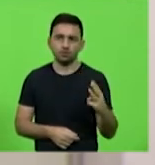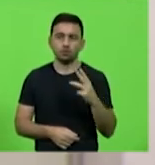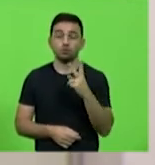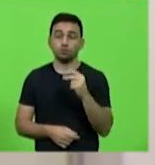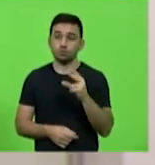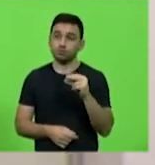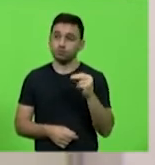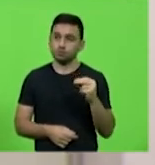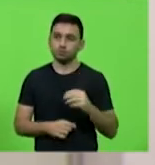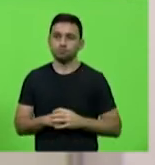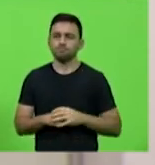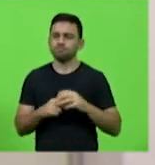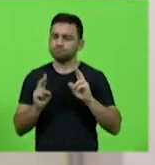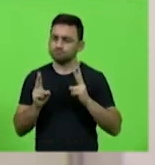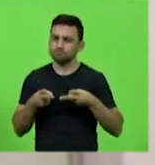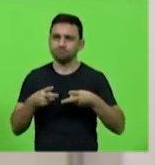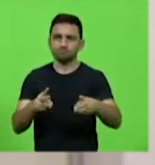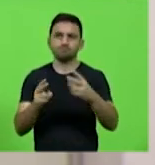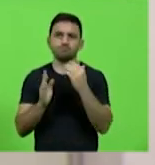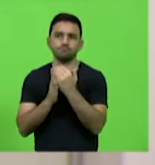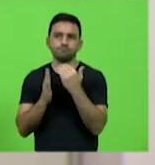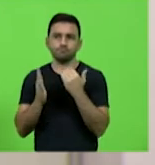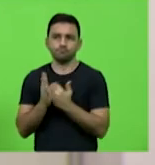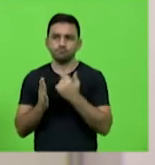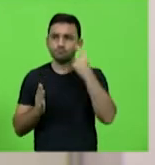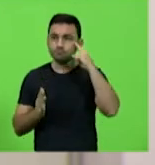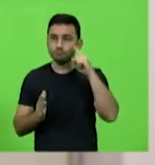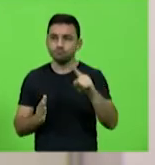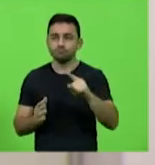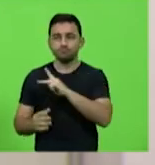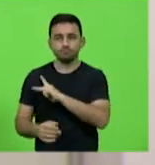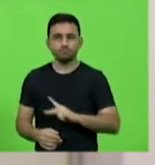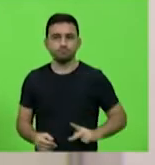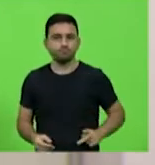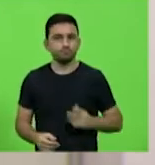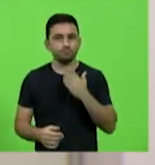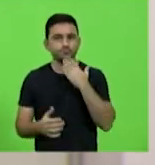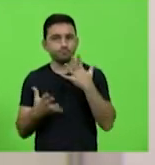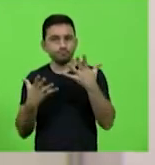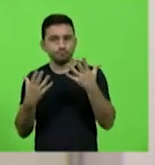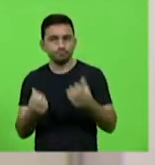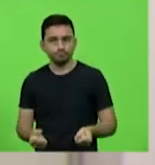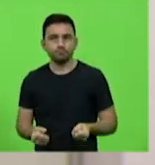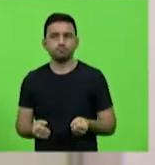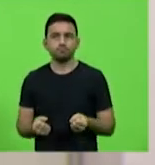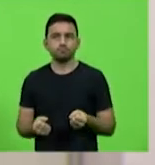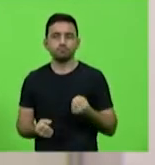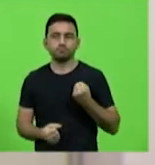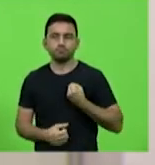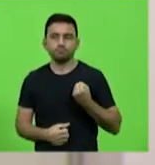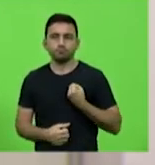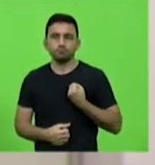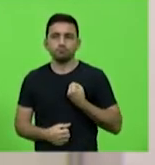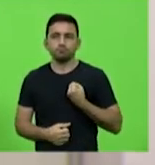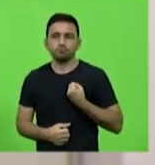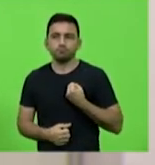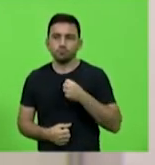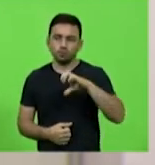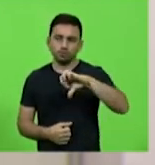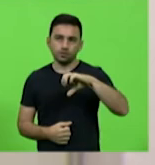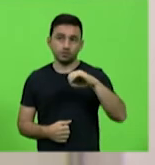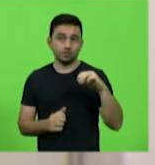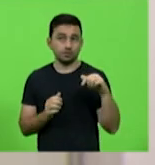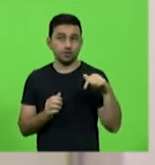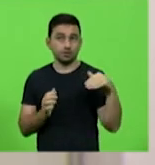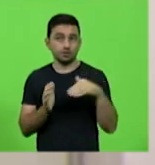933/2020. Dando continuidade à ordem do dia, o senhor presidente deferiu os requerimentos números 907